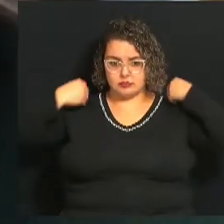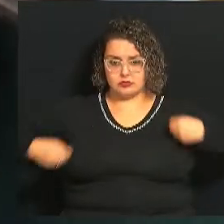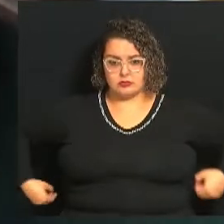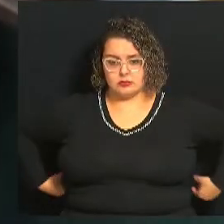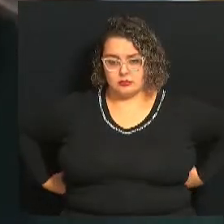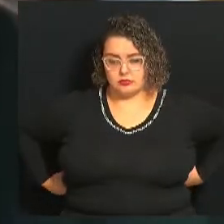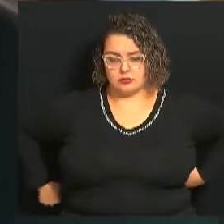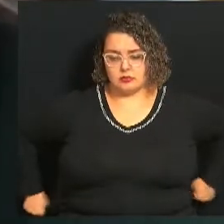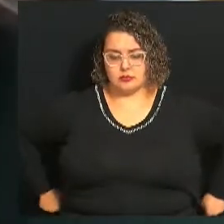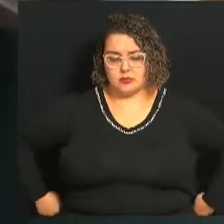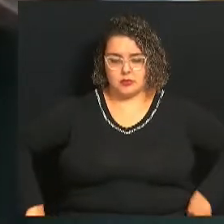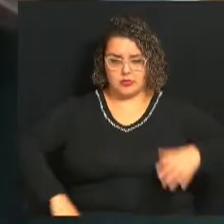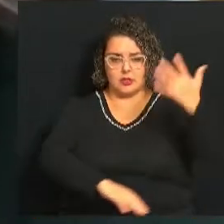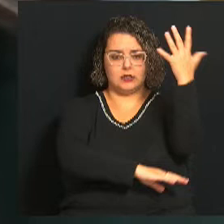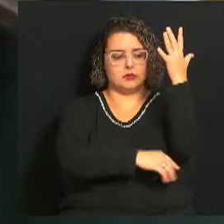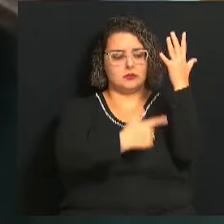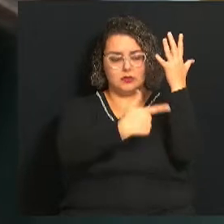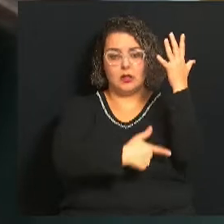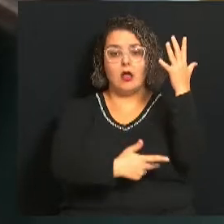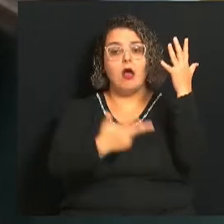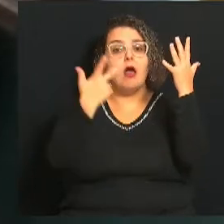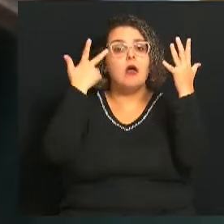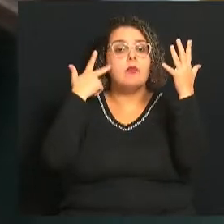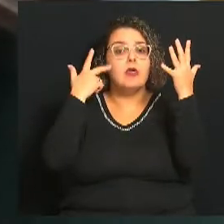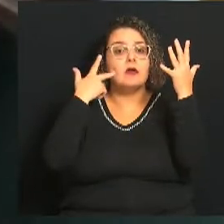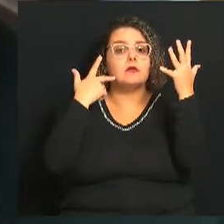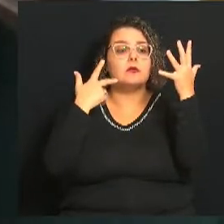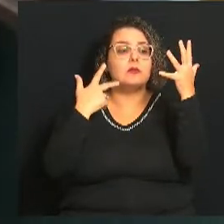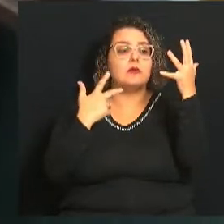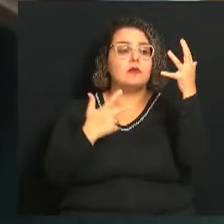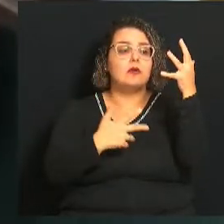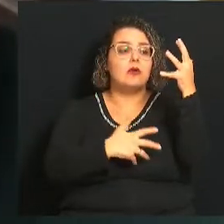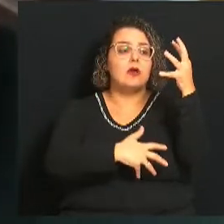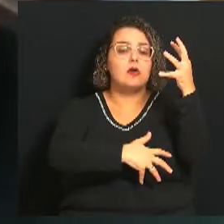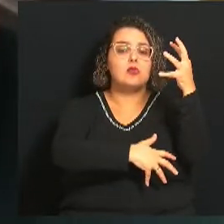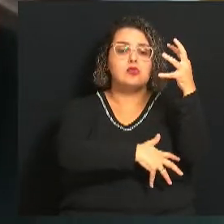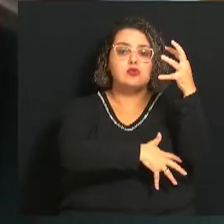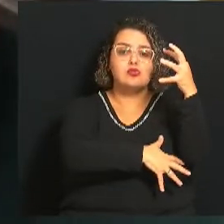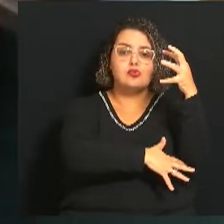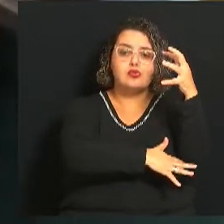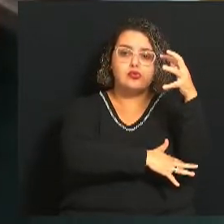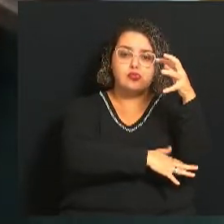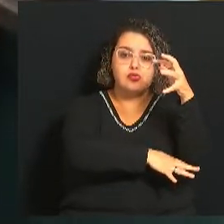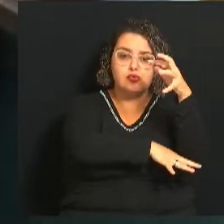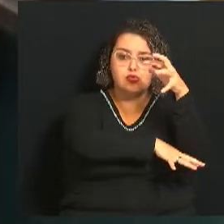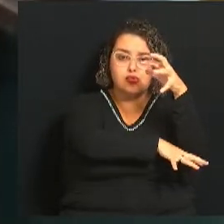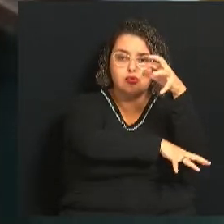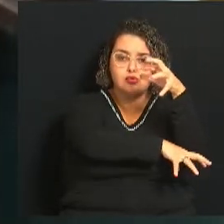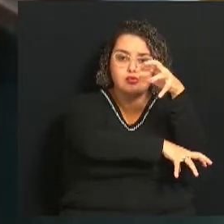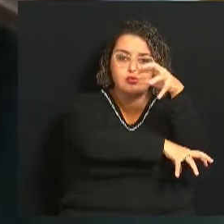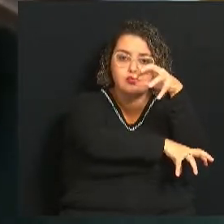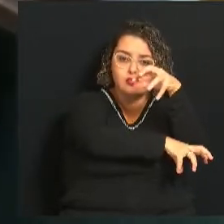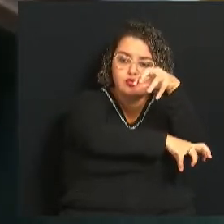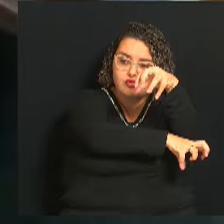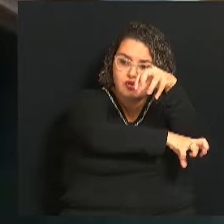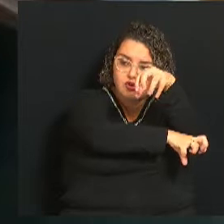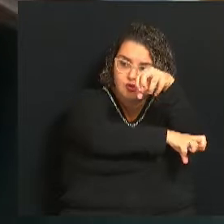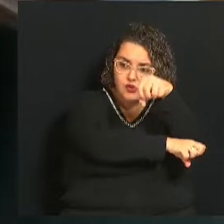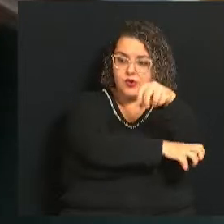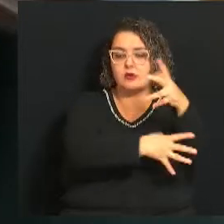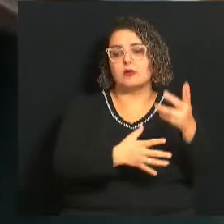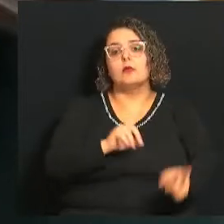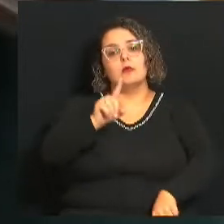vão sendo naturalmente suprimidas e substituídas por espécies,